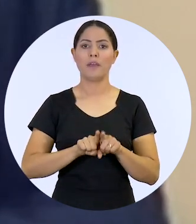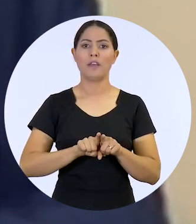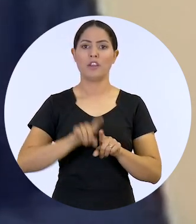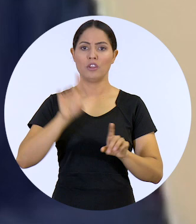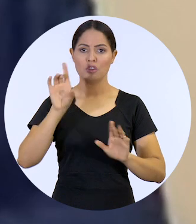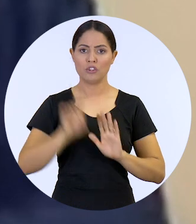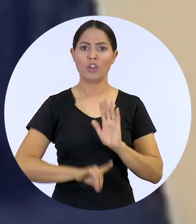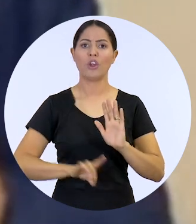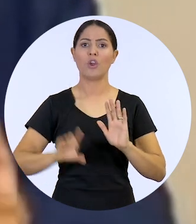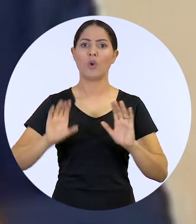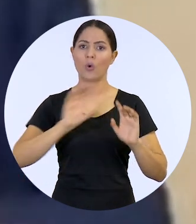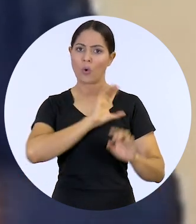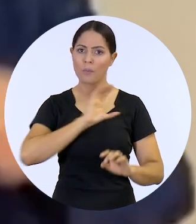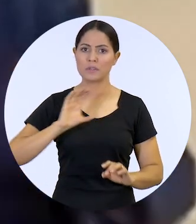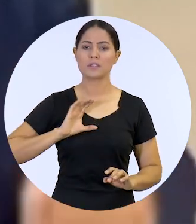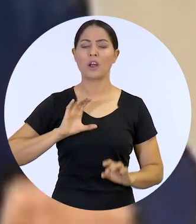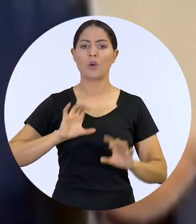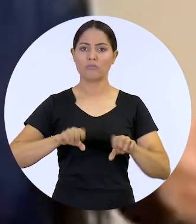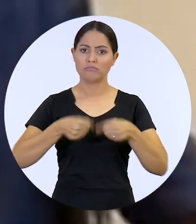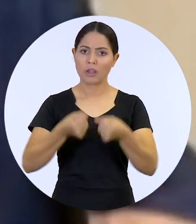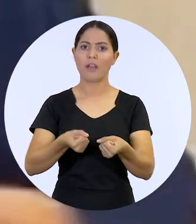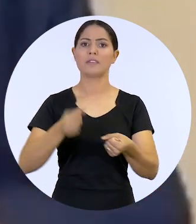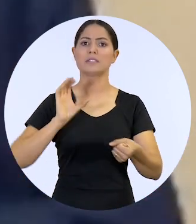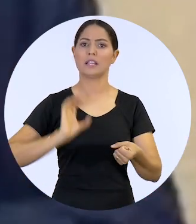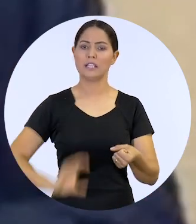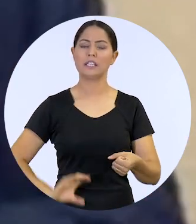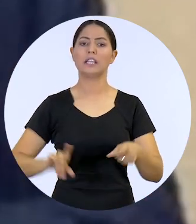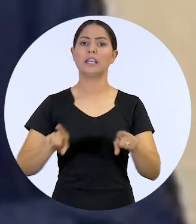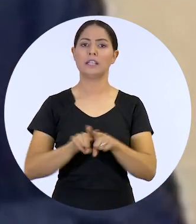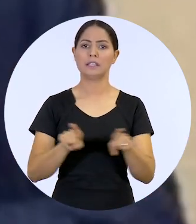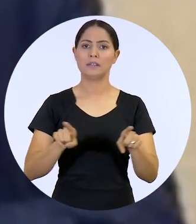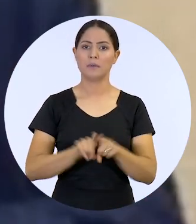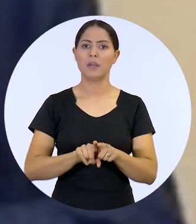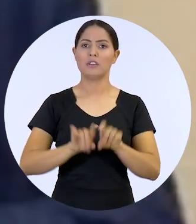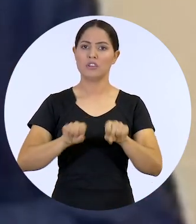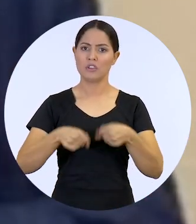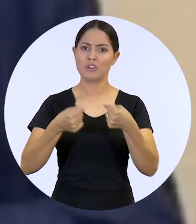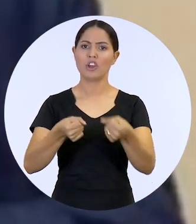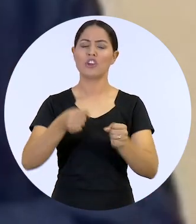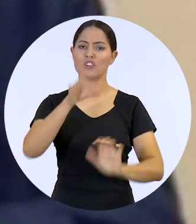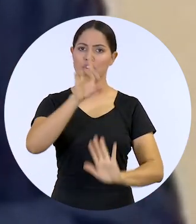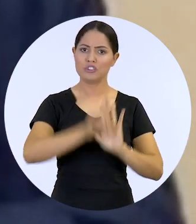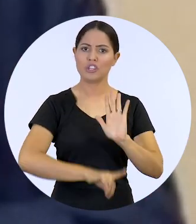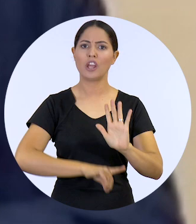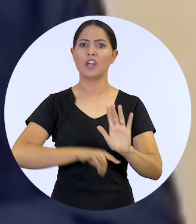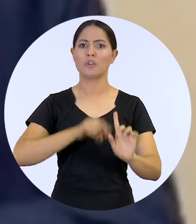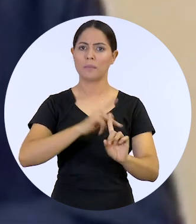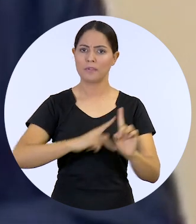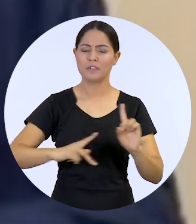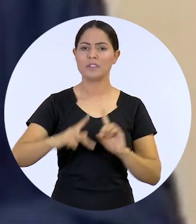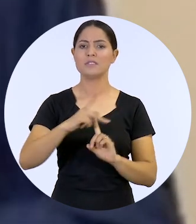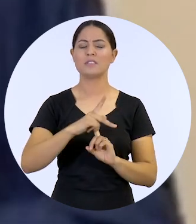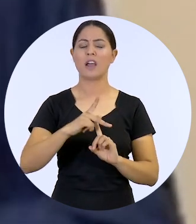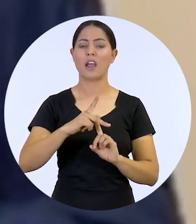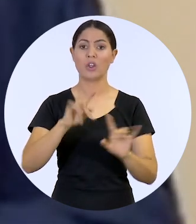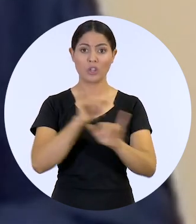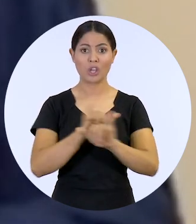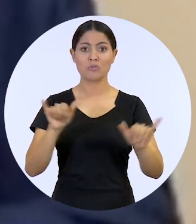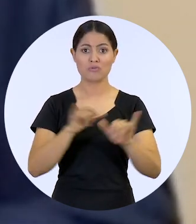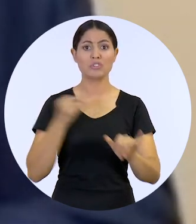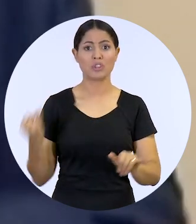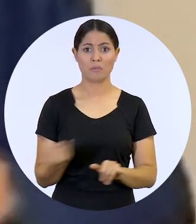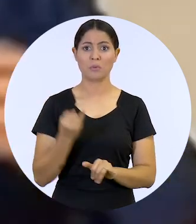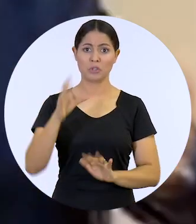da Cidadania, vai também a Comissão da OAB Jovem, a Comissão de Direito Previdenciário, falar sobre